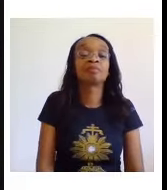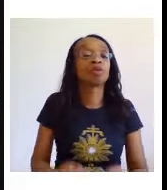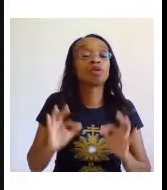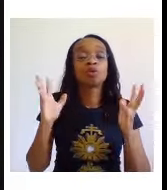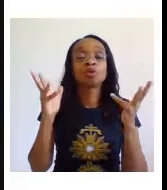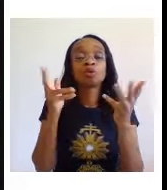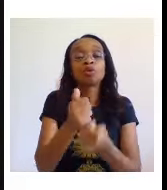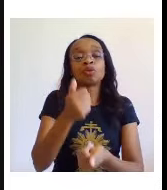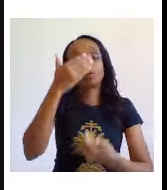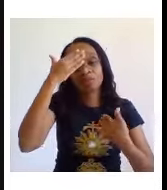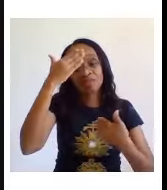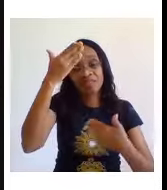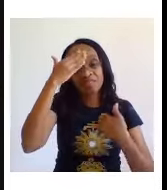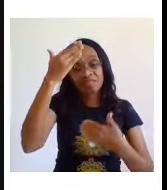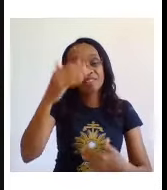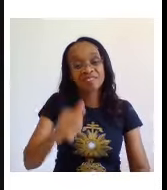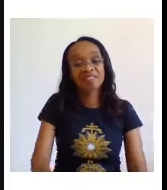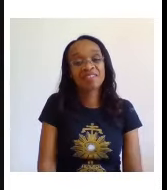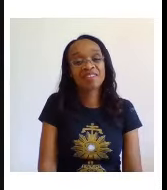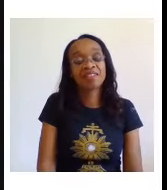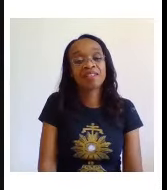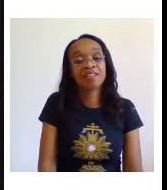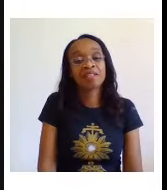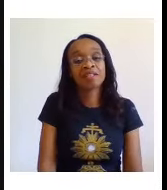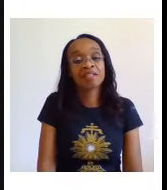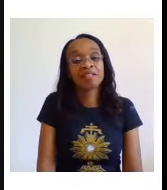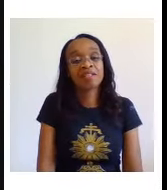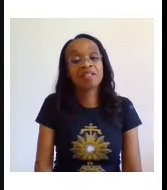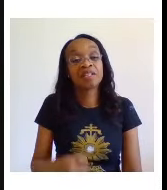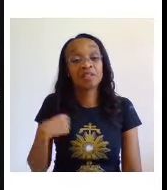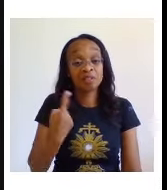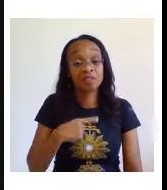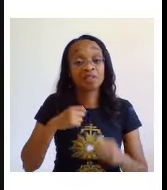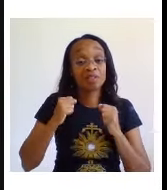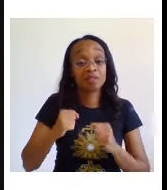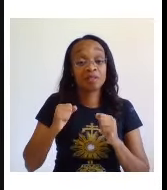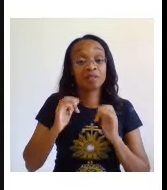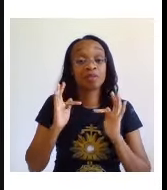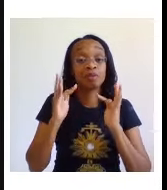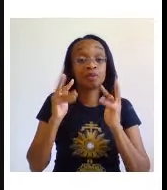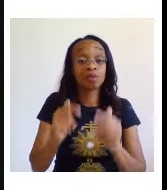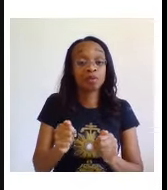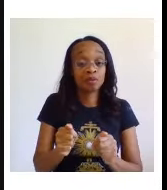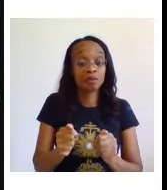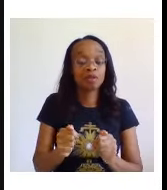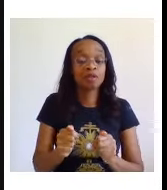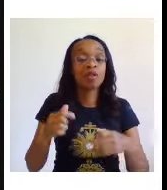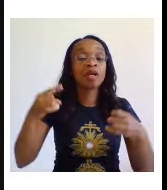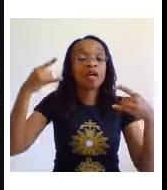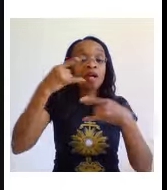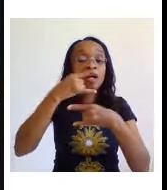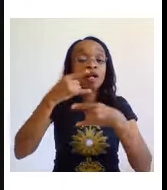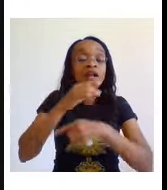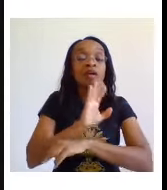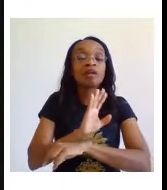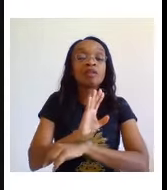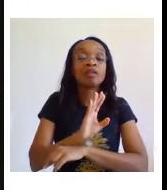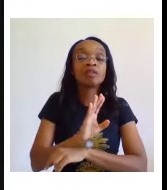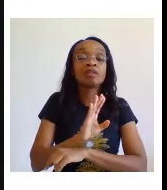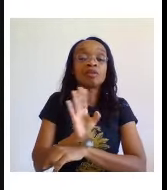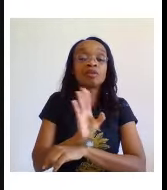Então, a todos, nosso muito obrigado, tá? E para que nós possamos aqui encerrar o nosso evento de hoje,